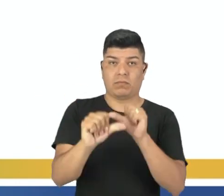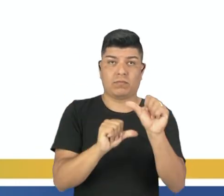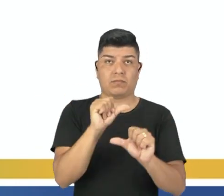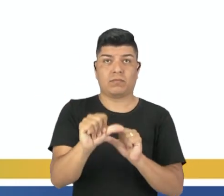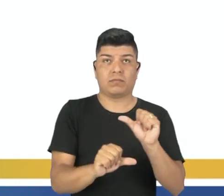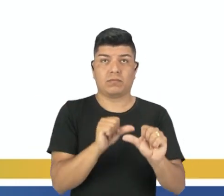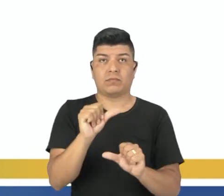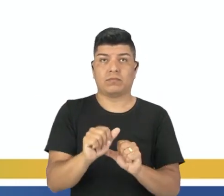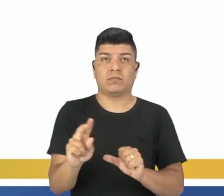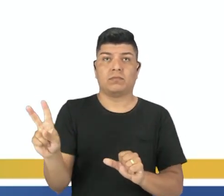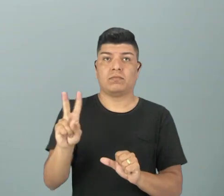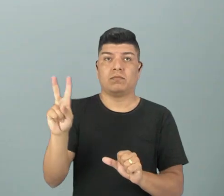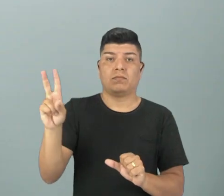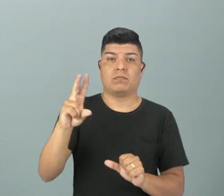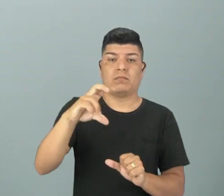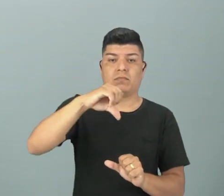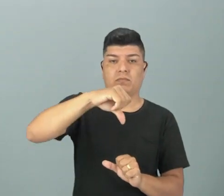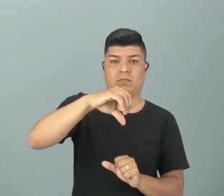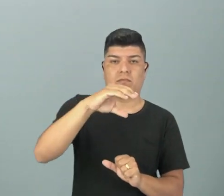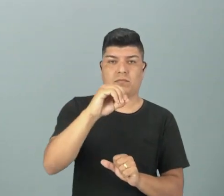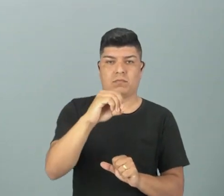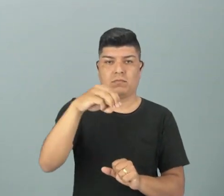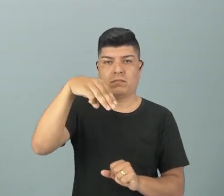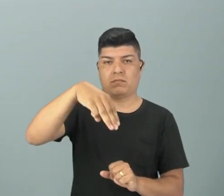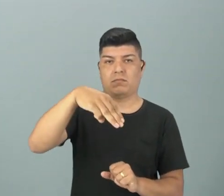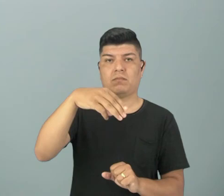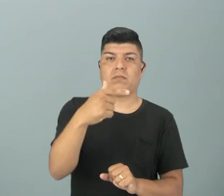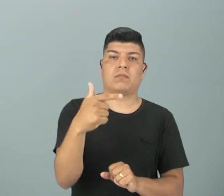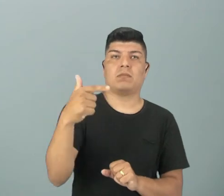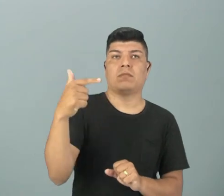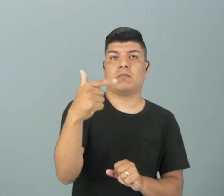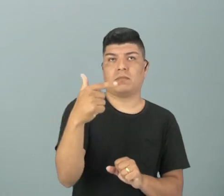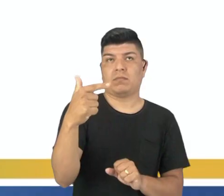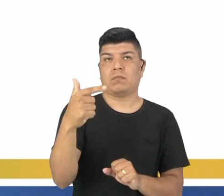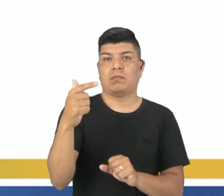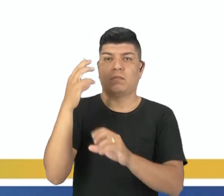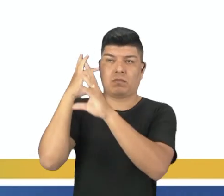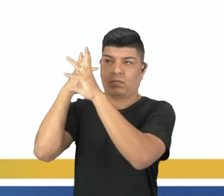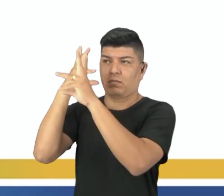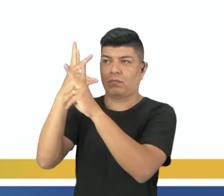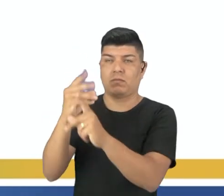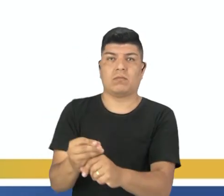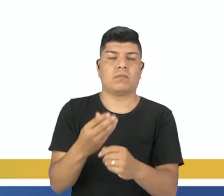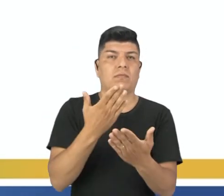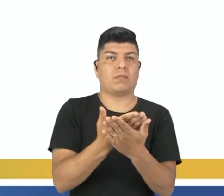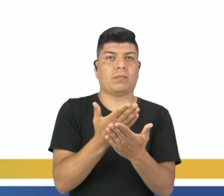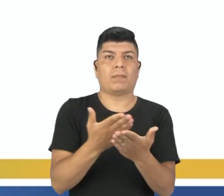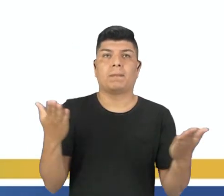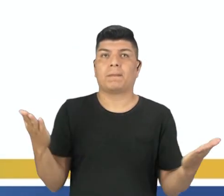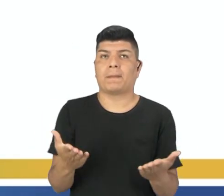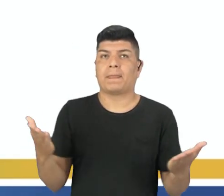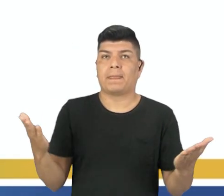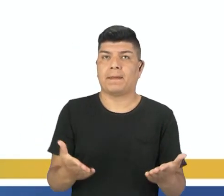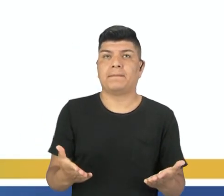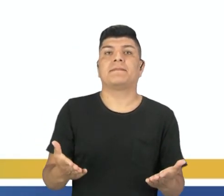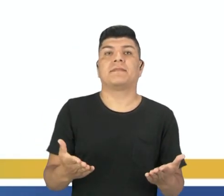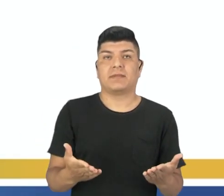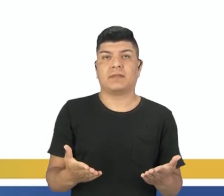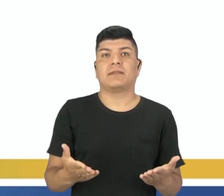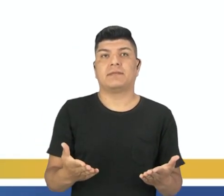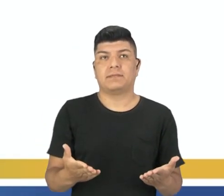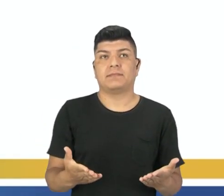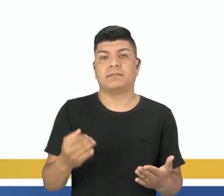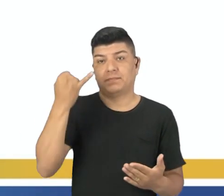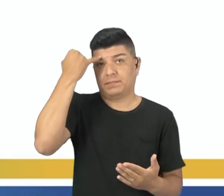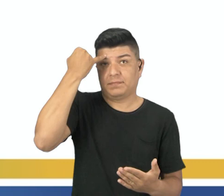conversão Vale 90 metros quadrados então retomando aí o que estudamos hoje hoje nossa aula Nós